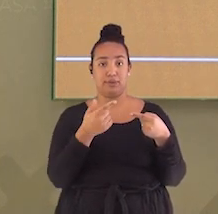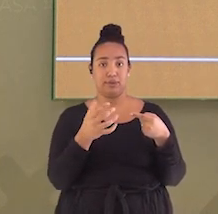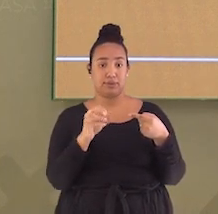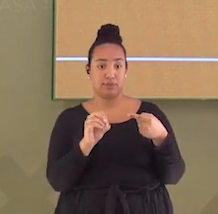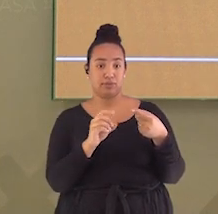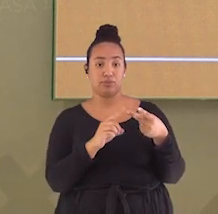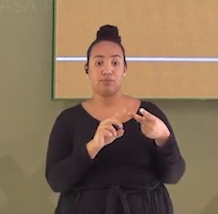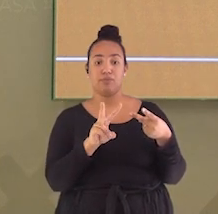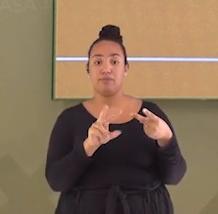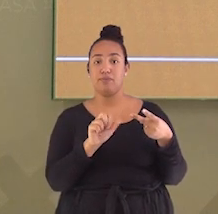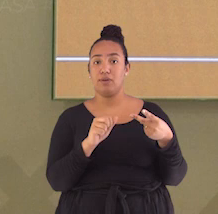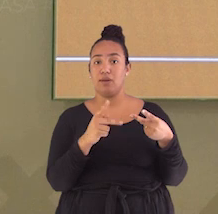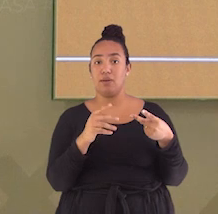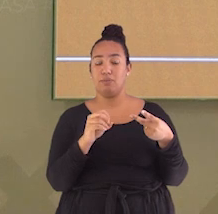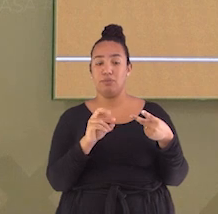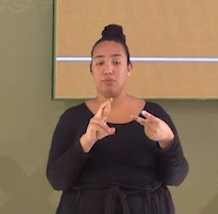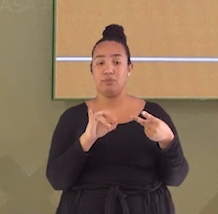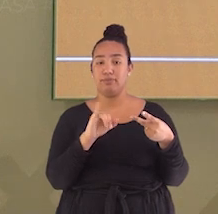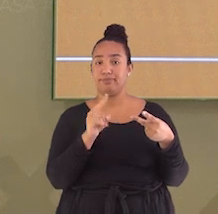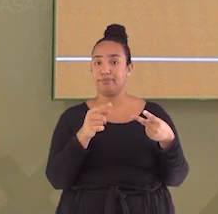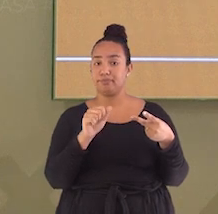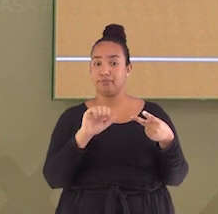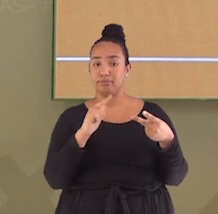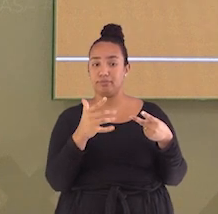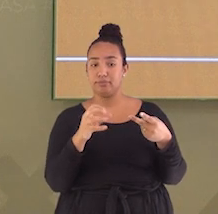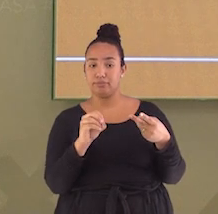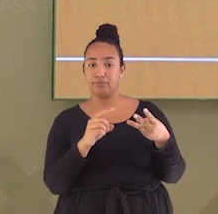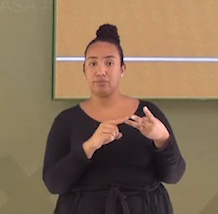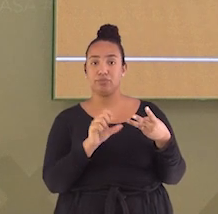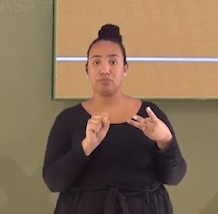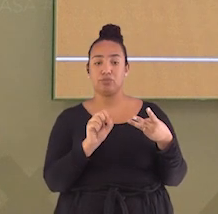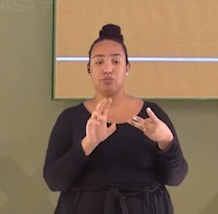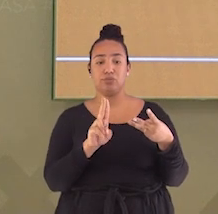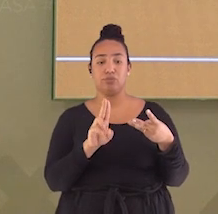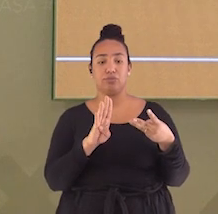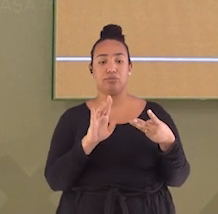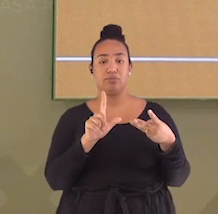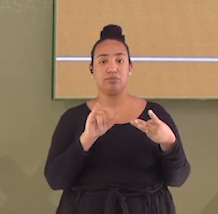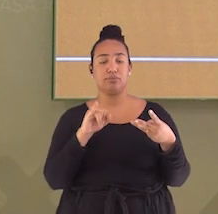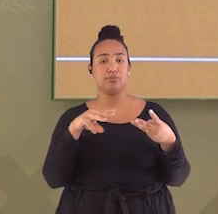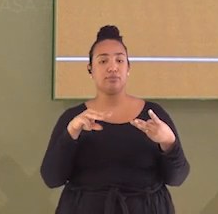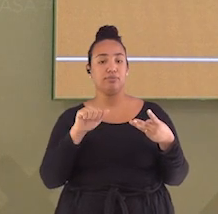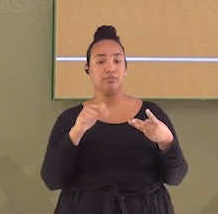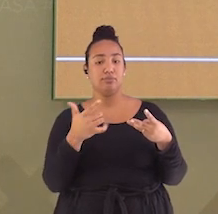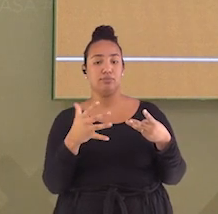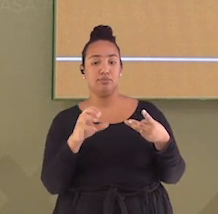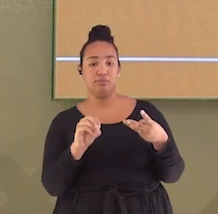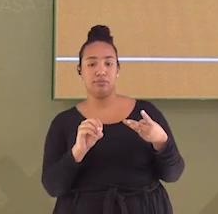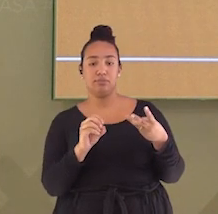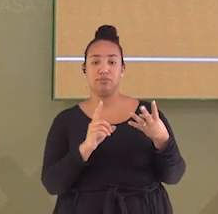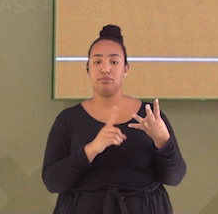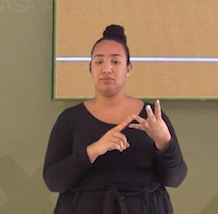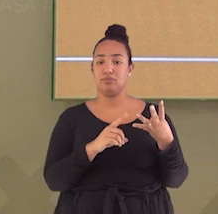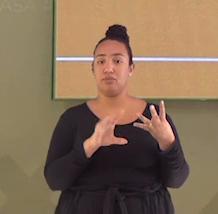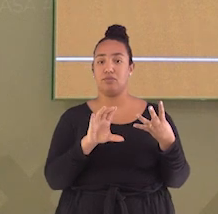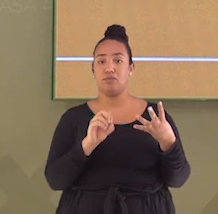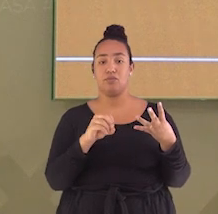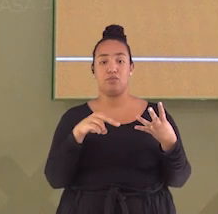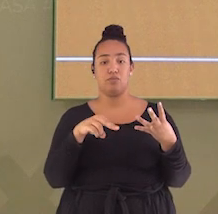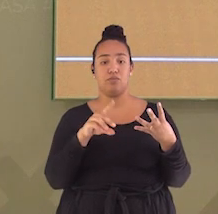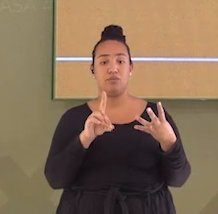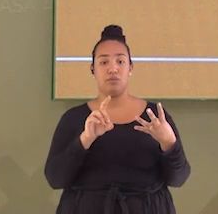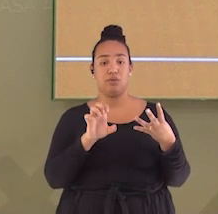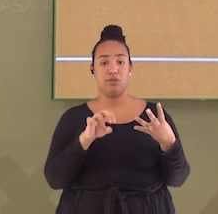a vaporização, a sublimação, condensação, solidificação e sublimação. O que